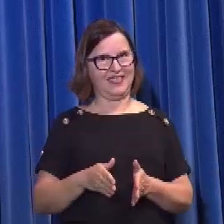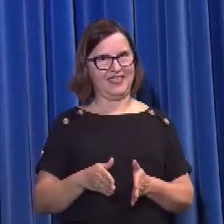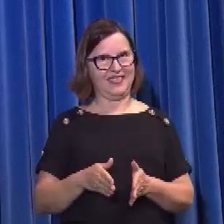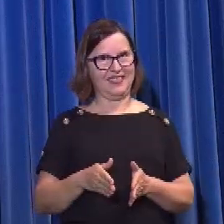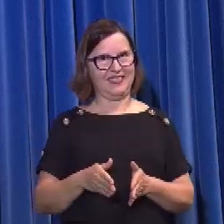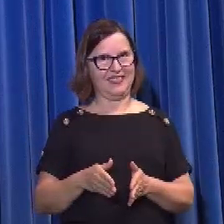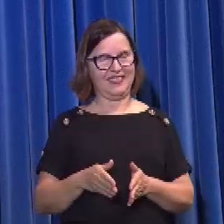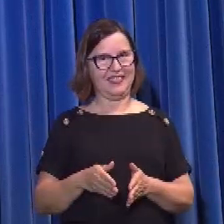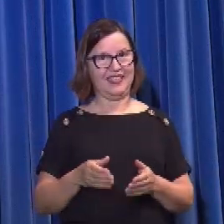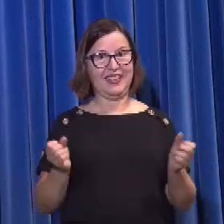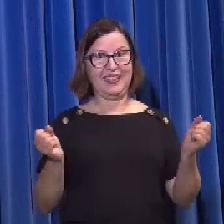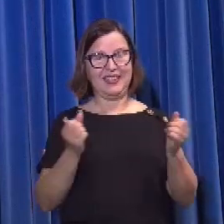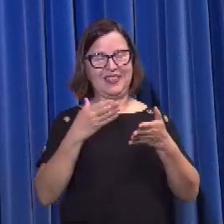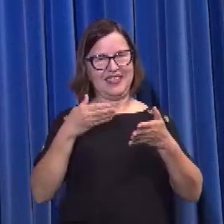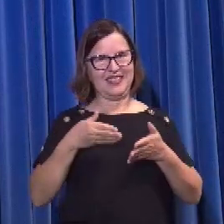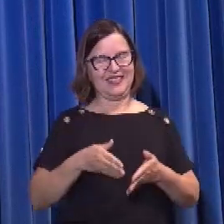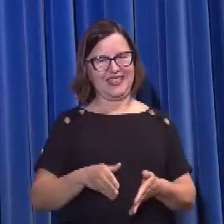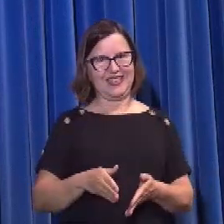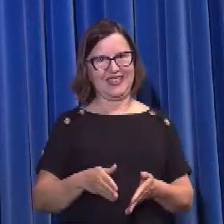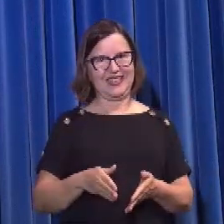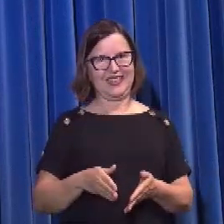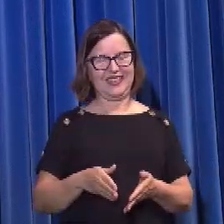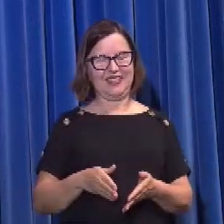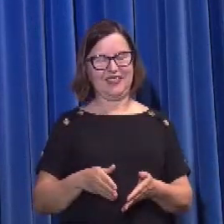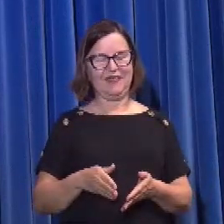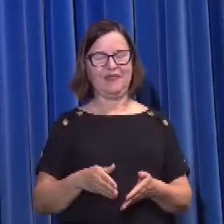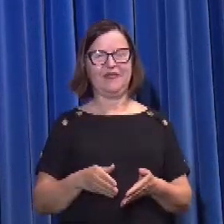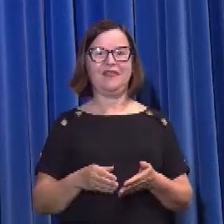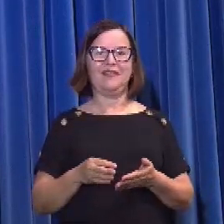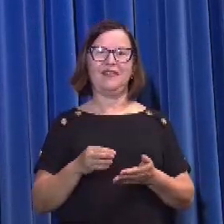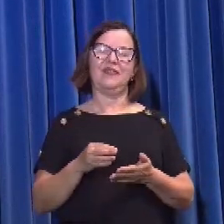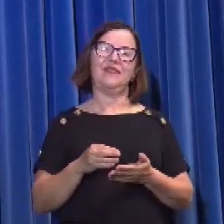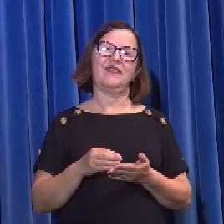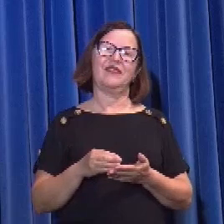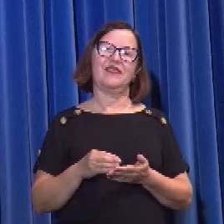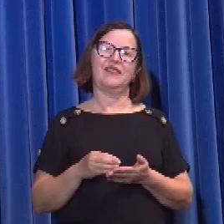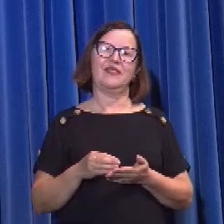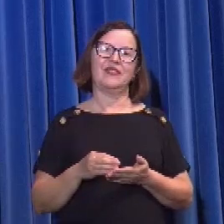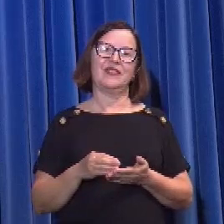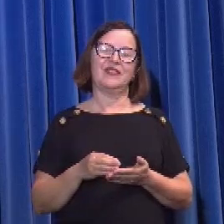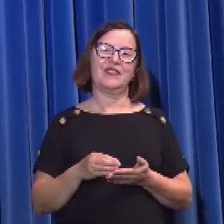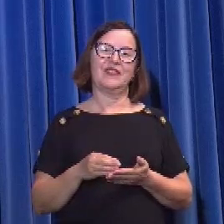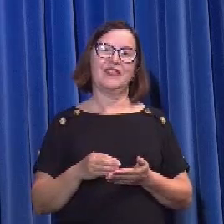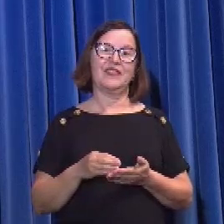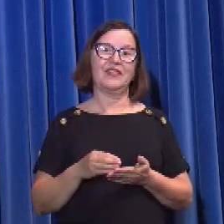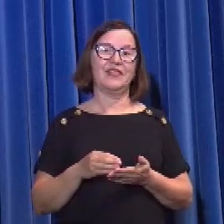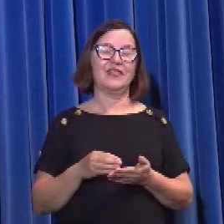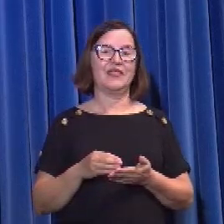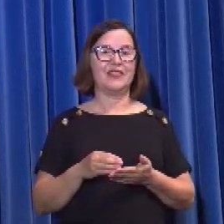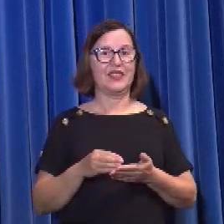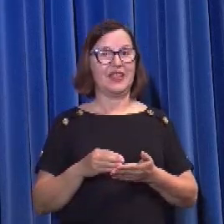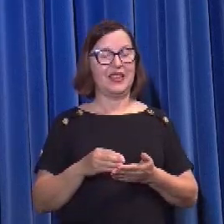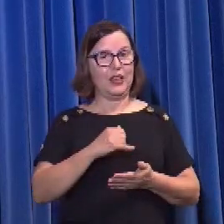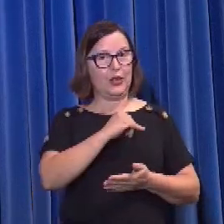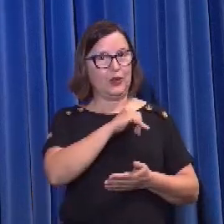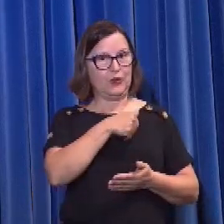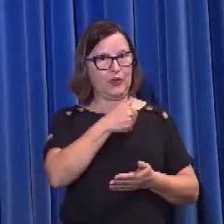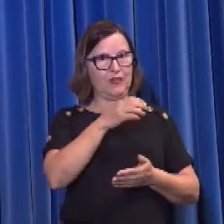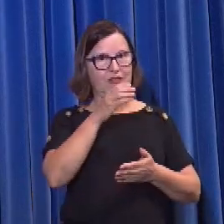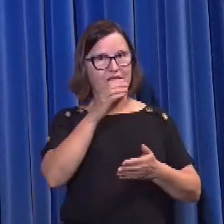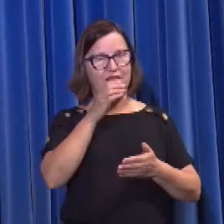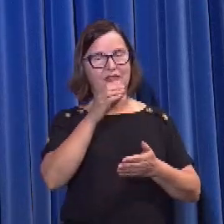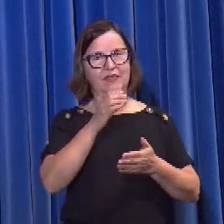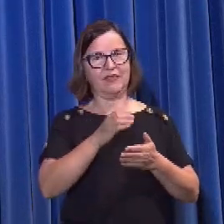E o novo nascimento é aquela passagem que é descrita lá no Evangelho de João, no capítulo